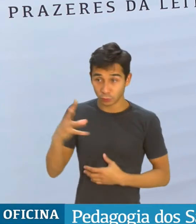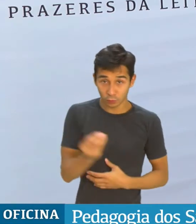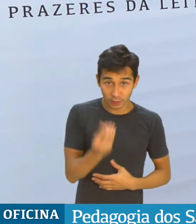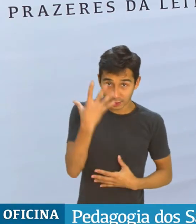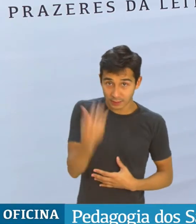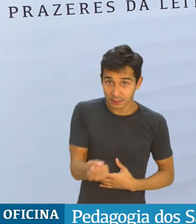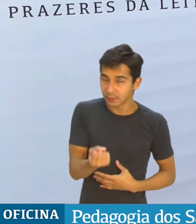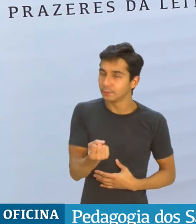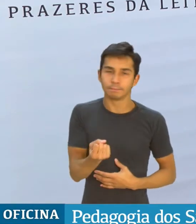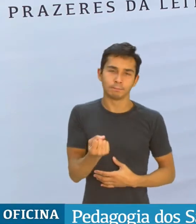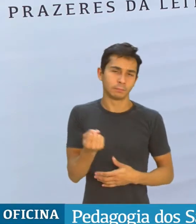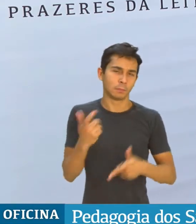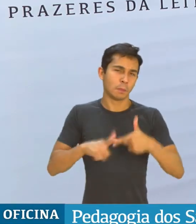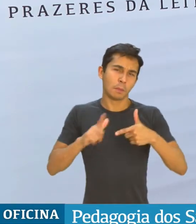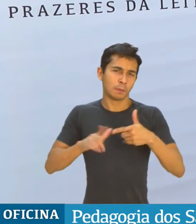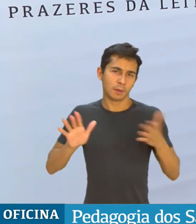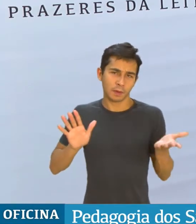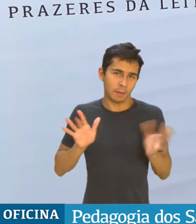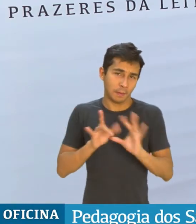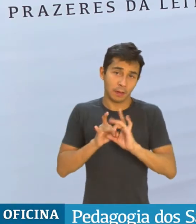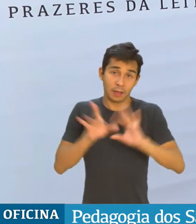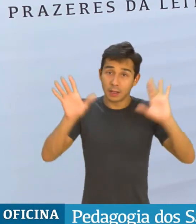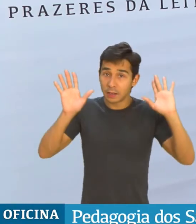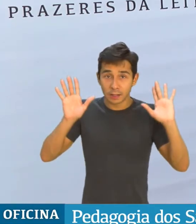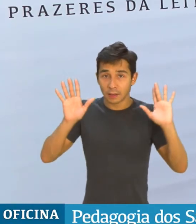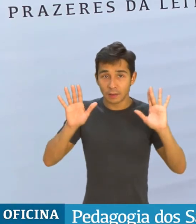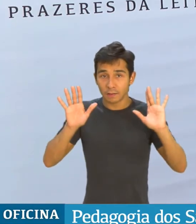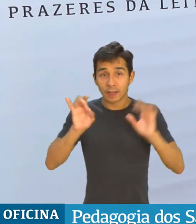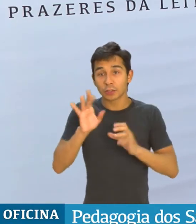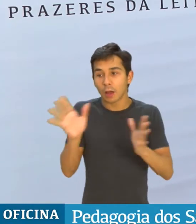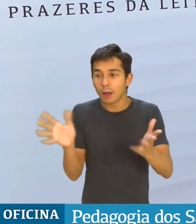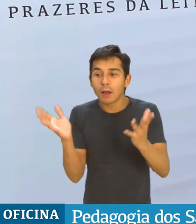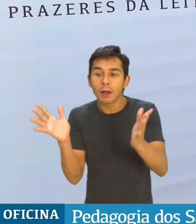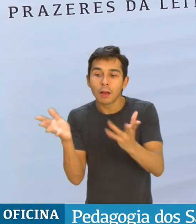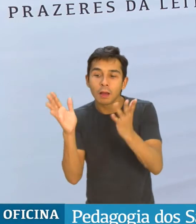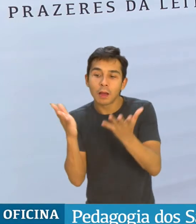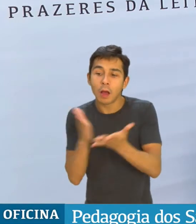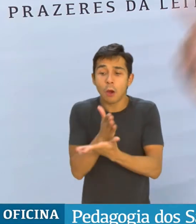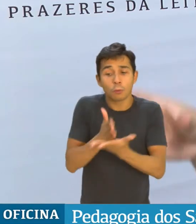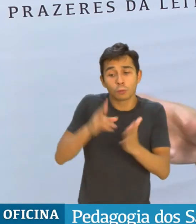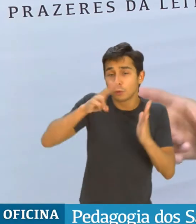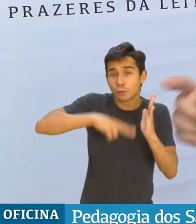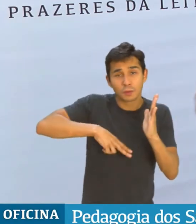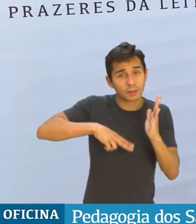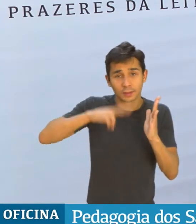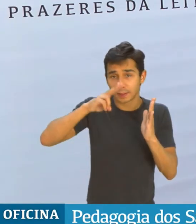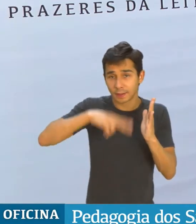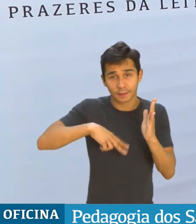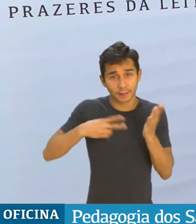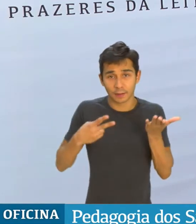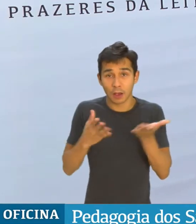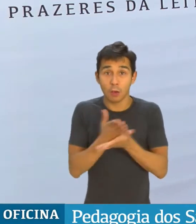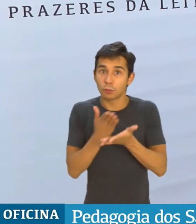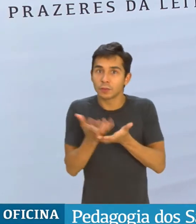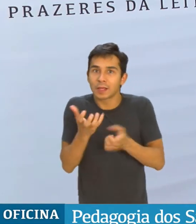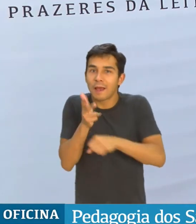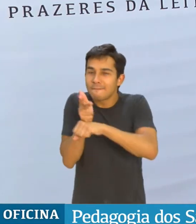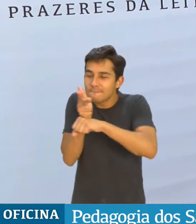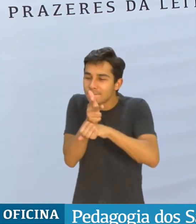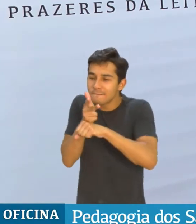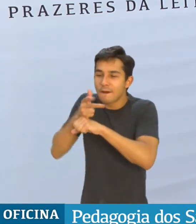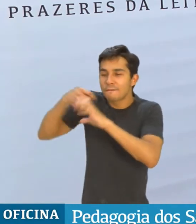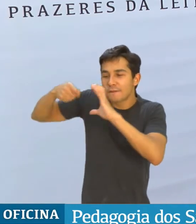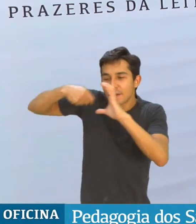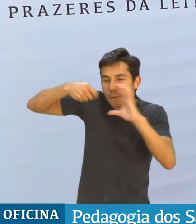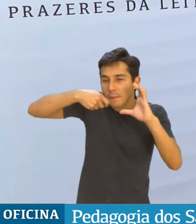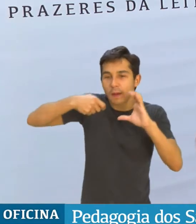sarau, o pressuposto do sarau é a liberdade, você tenta instigar. Nem todo mundo vai ler, mas de repente essas pessoas que não vão ler, tem algumas que querem filmar, tem outras